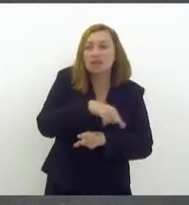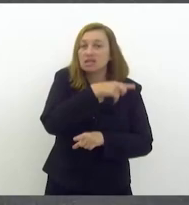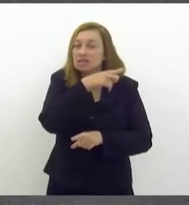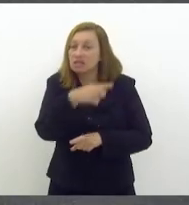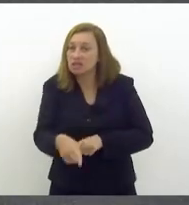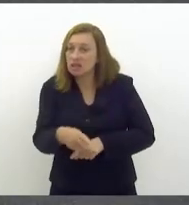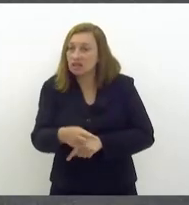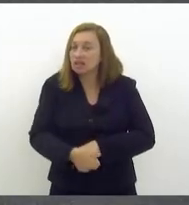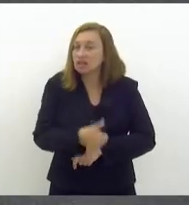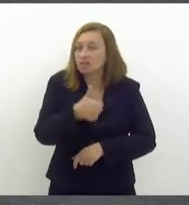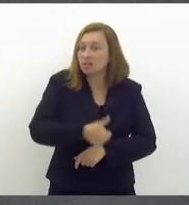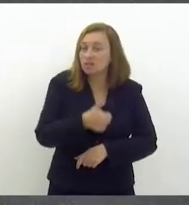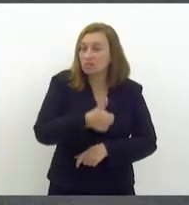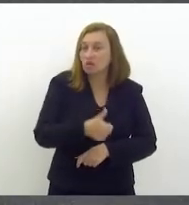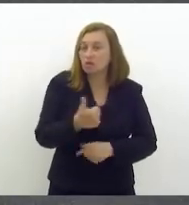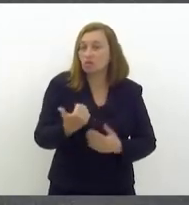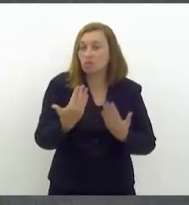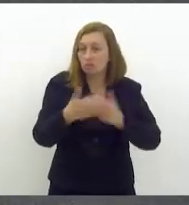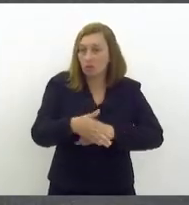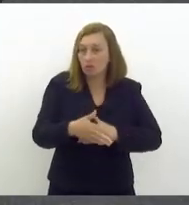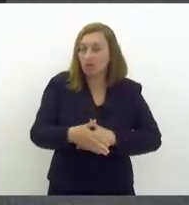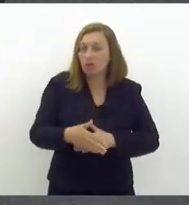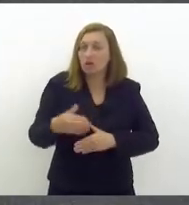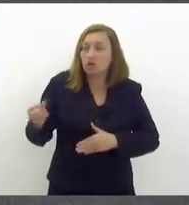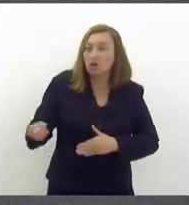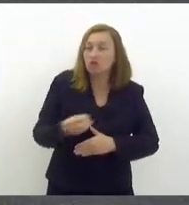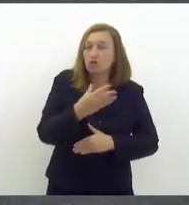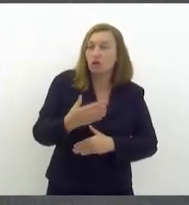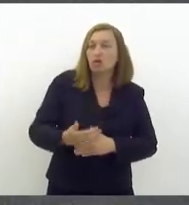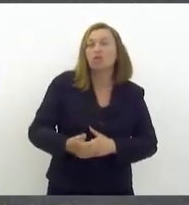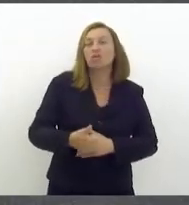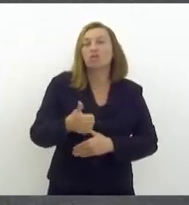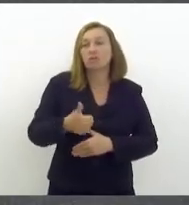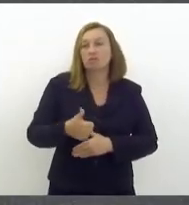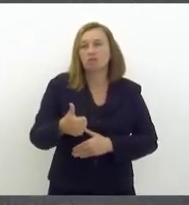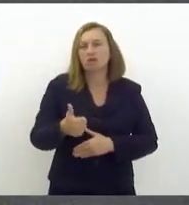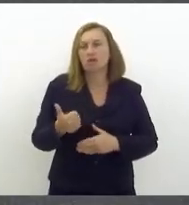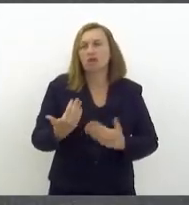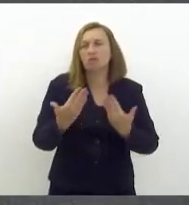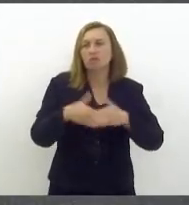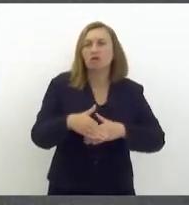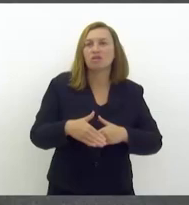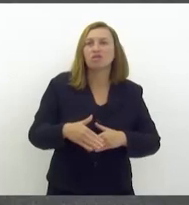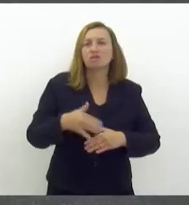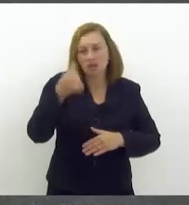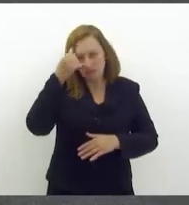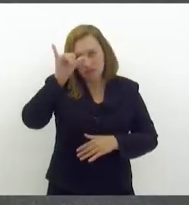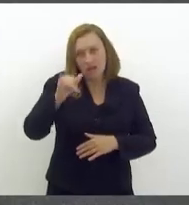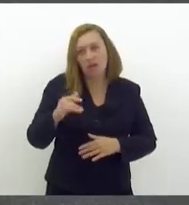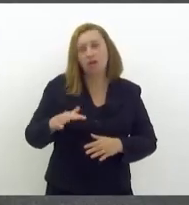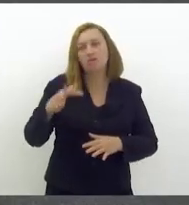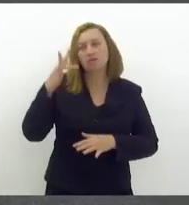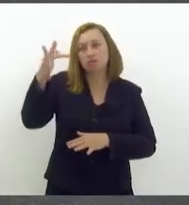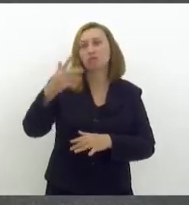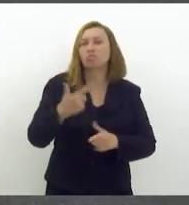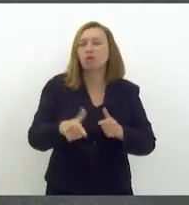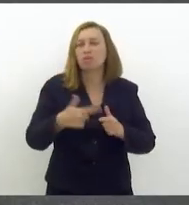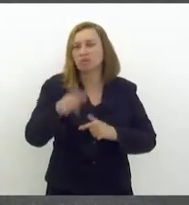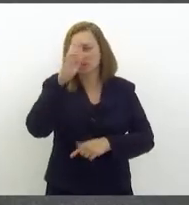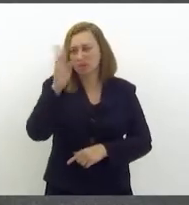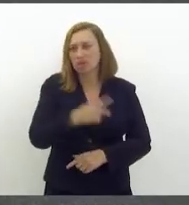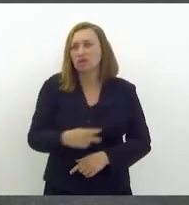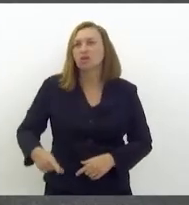essa primeira etapa fazendo um novo uma nova primeira etapa eu tenho certeza e nós vamos evitar muitos problemas futuros senhor presidente então